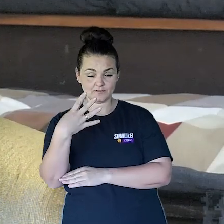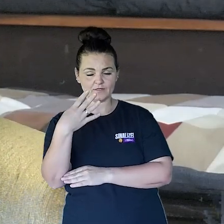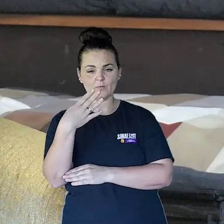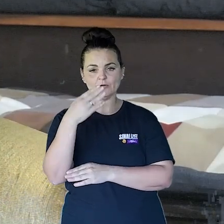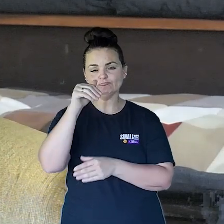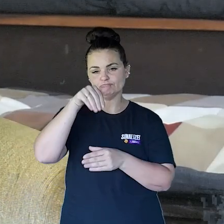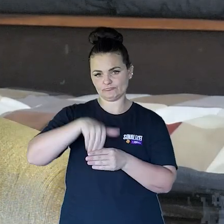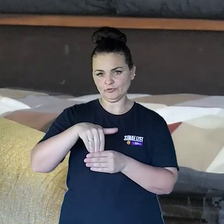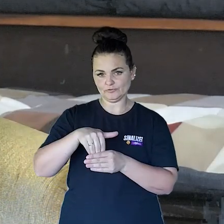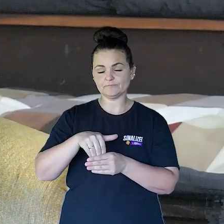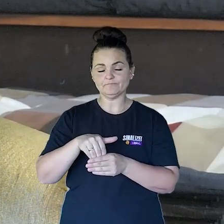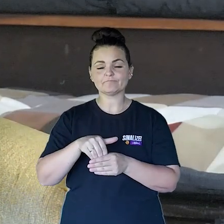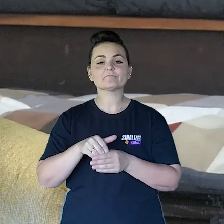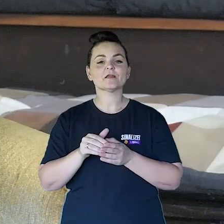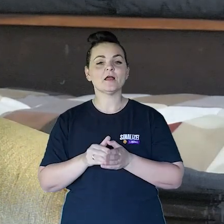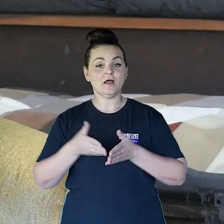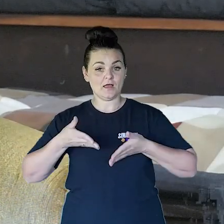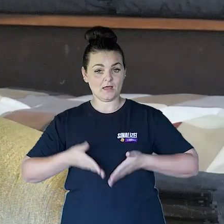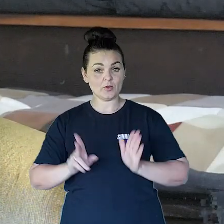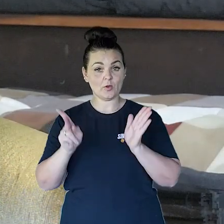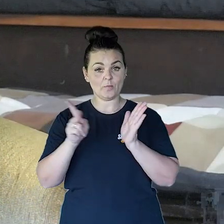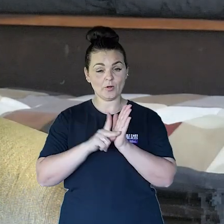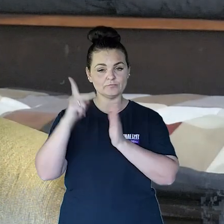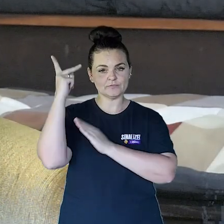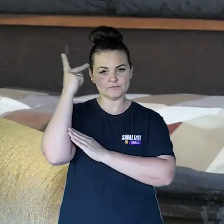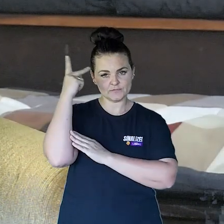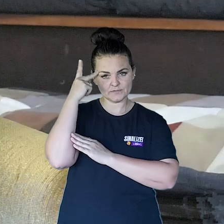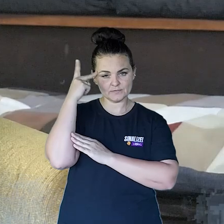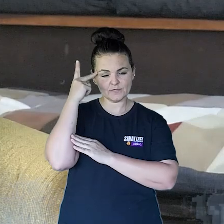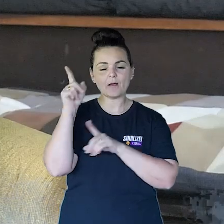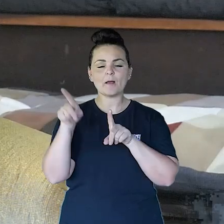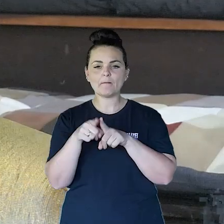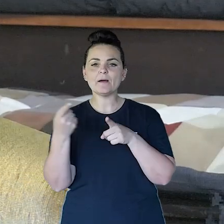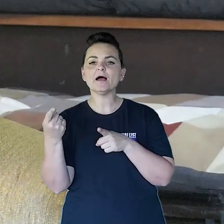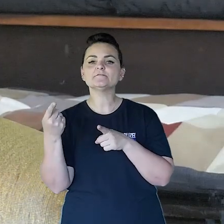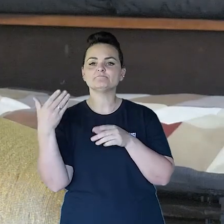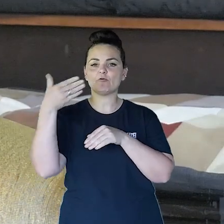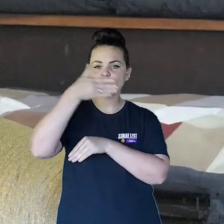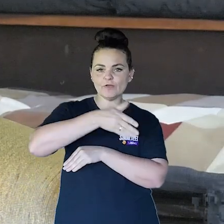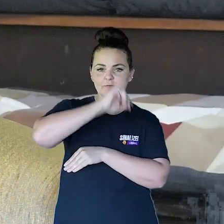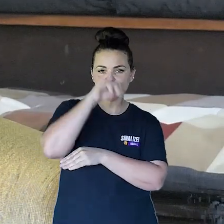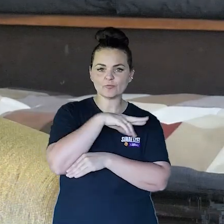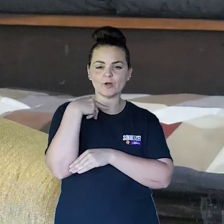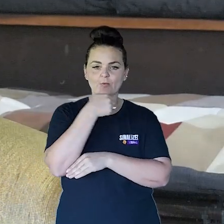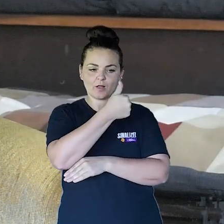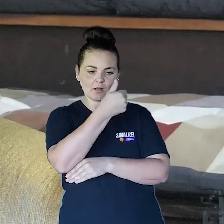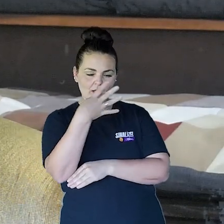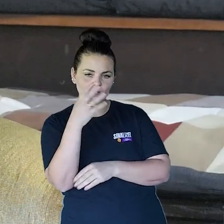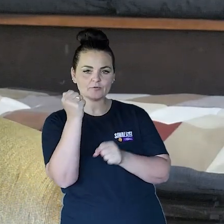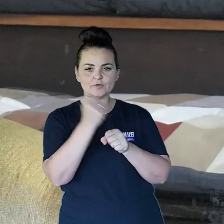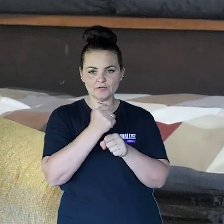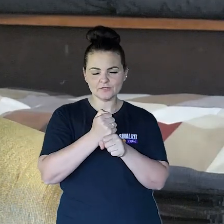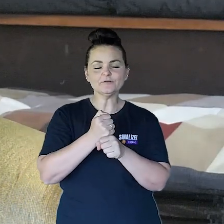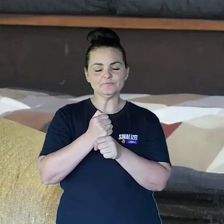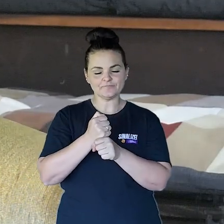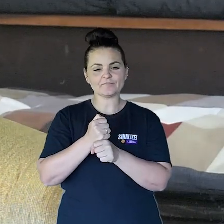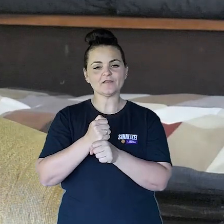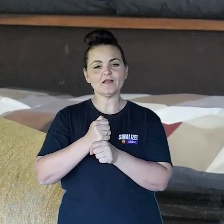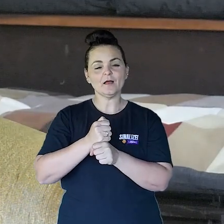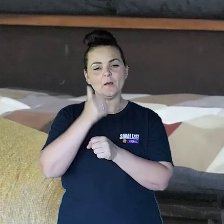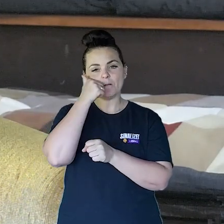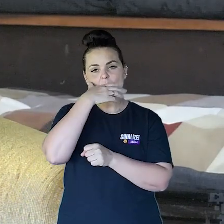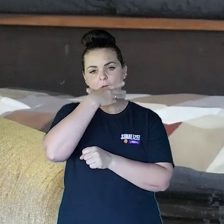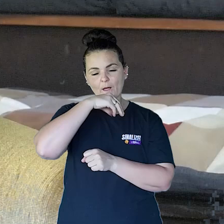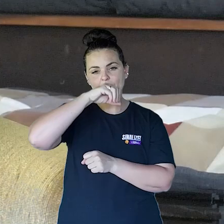3.784 votos. É natural de São Paulo, atua em Jaraguá do Sul há mais de 14 anos, é filho do seu Joel, da